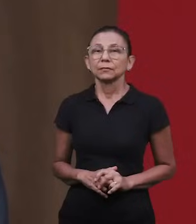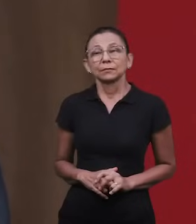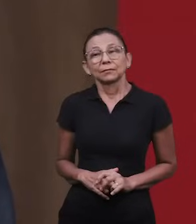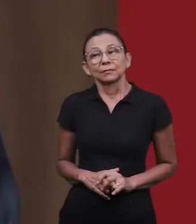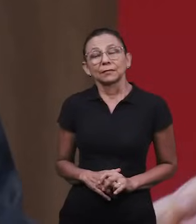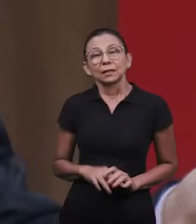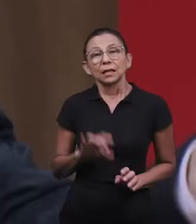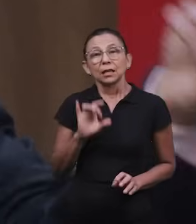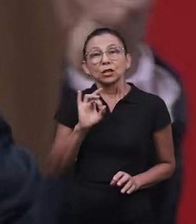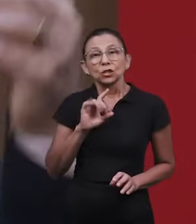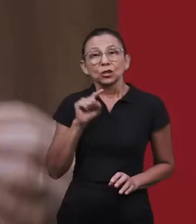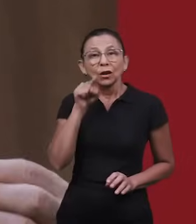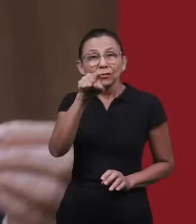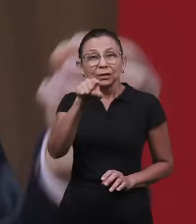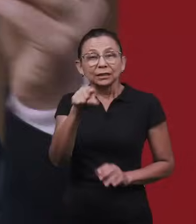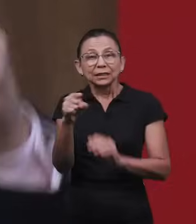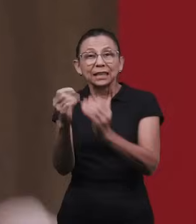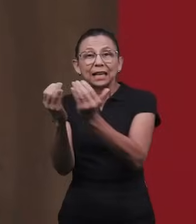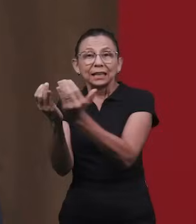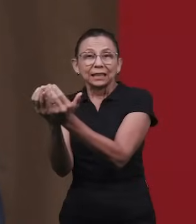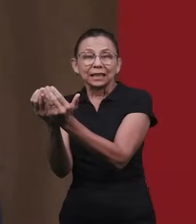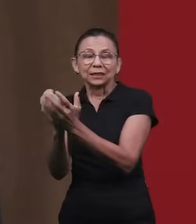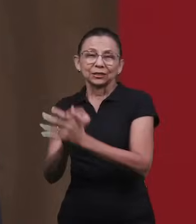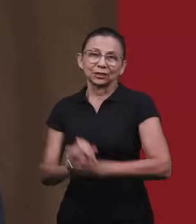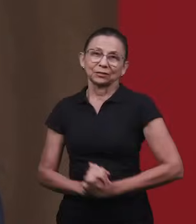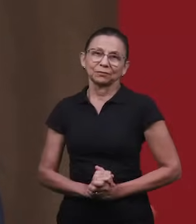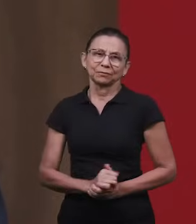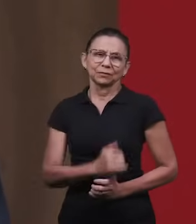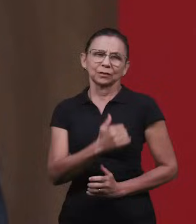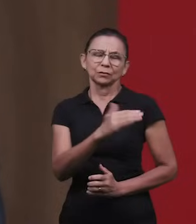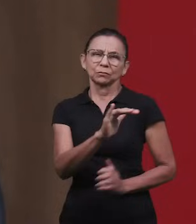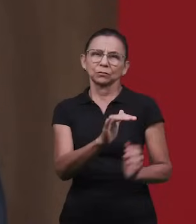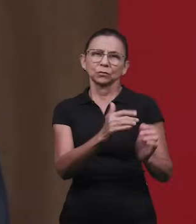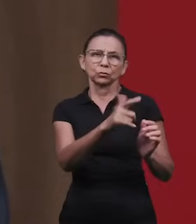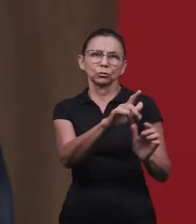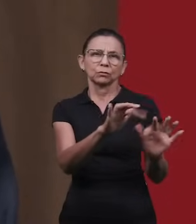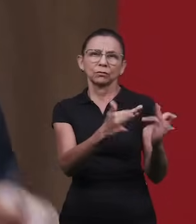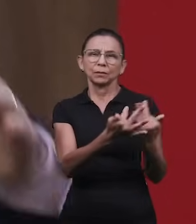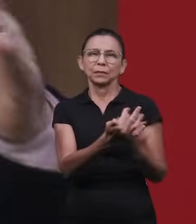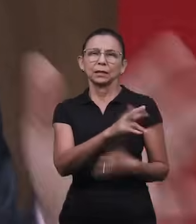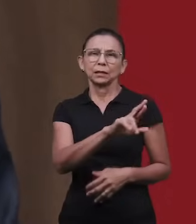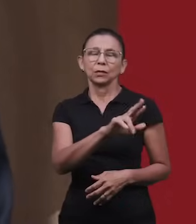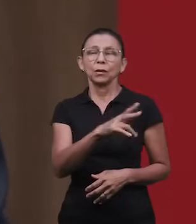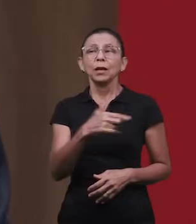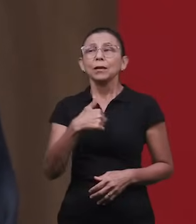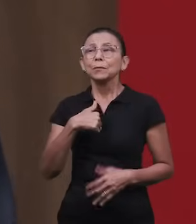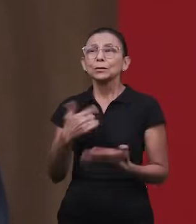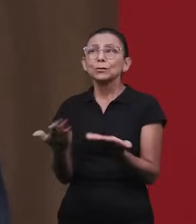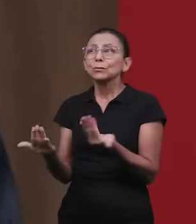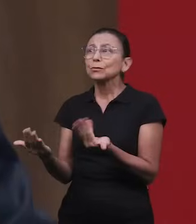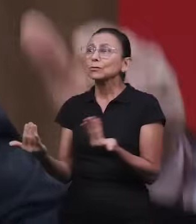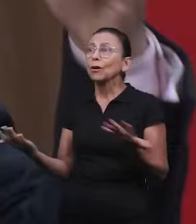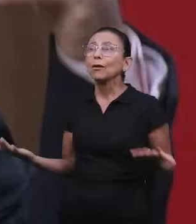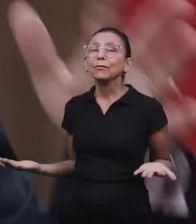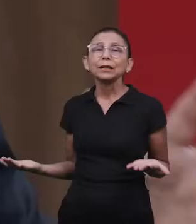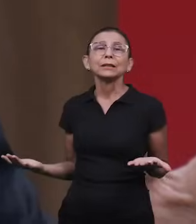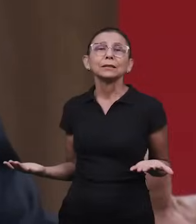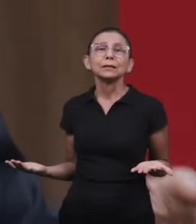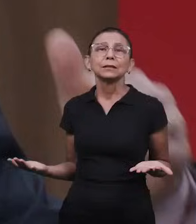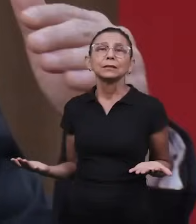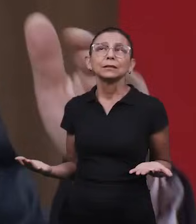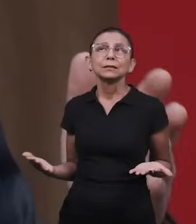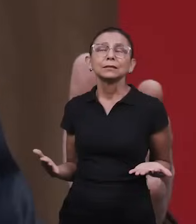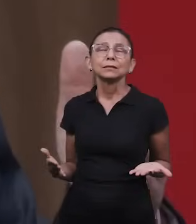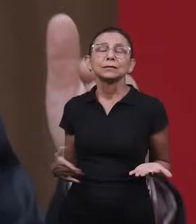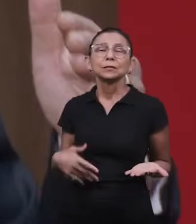Aí você traz sobre si a responsabilidade de ser o ponto de equilíbrio. Ah, mas eu sou o mais novo de casa, meus irmãos são todos mais